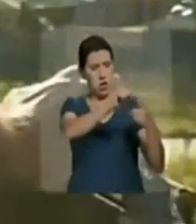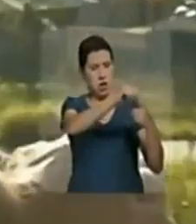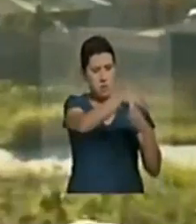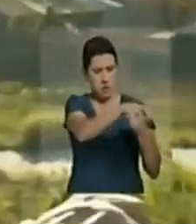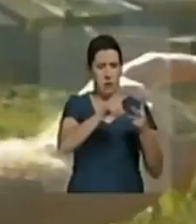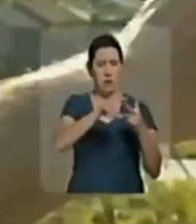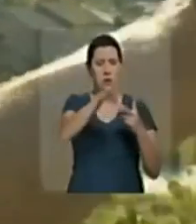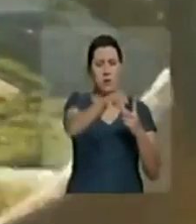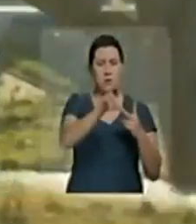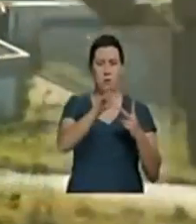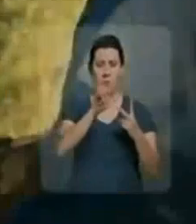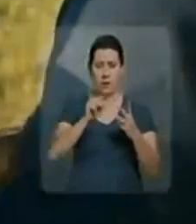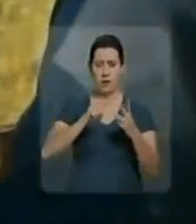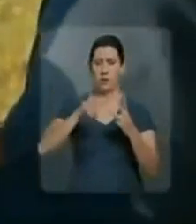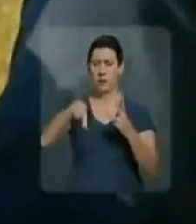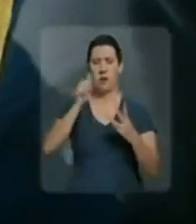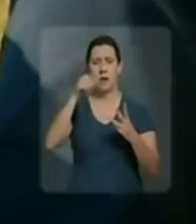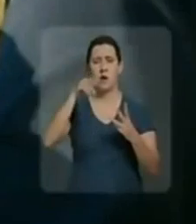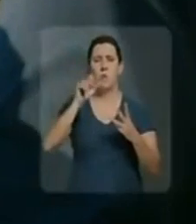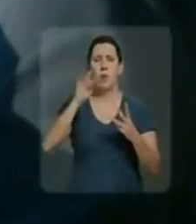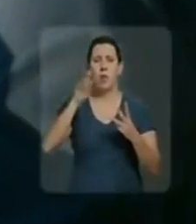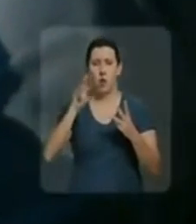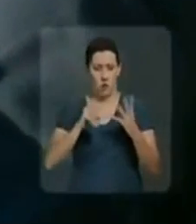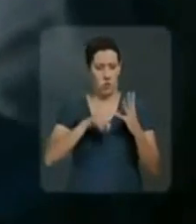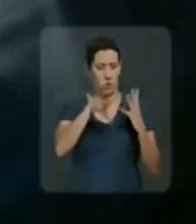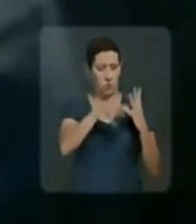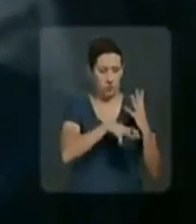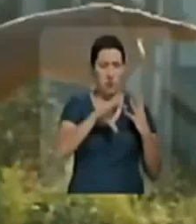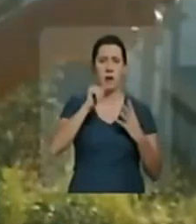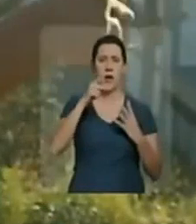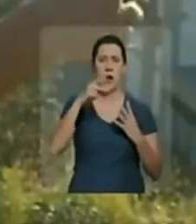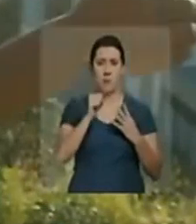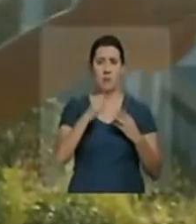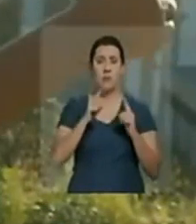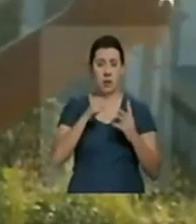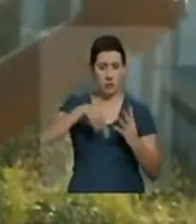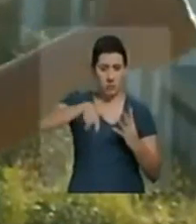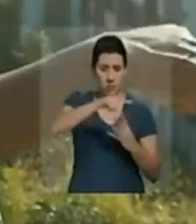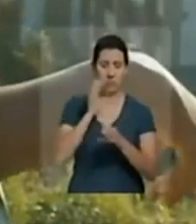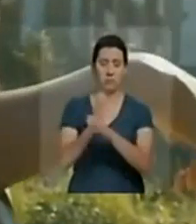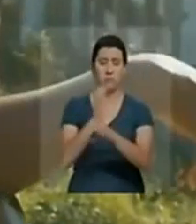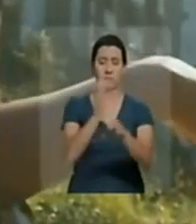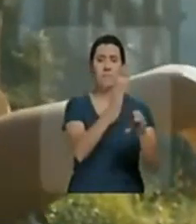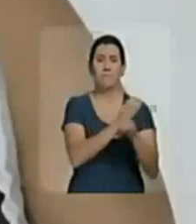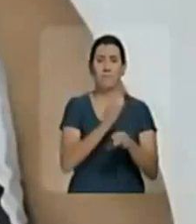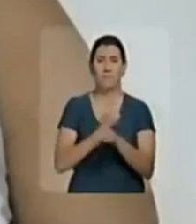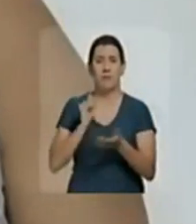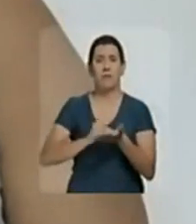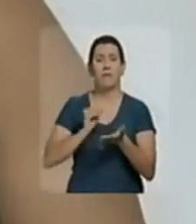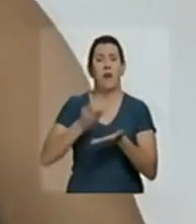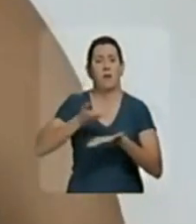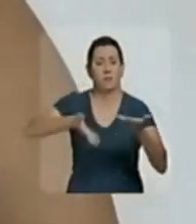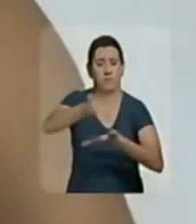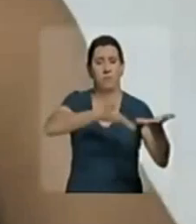uma UBS, um ambulatório e um CAPS. O único problema é que não há comunicação entre eles. Cada vez